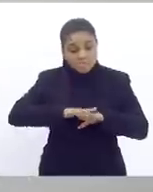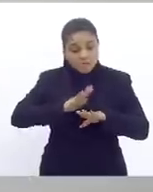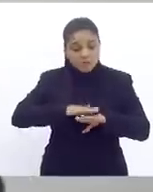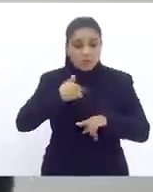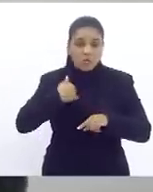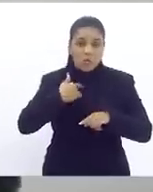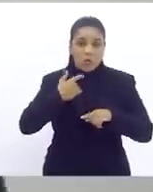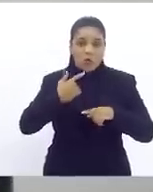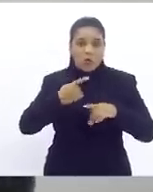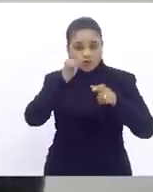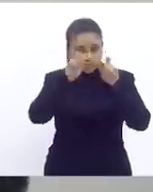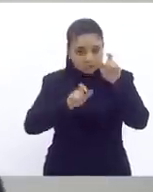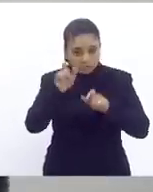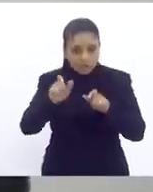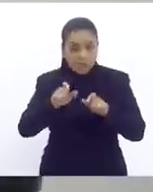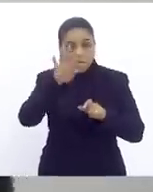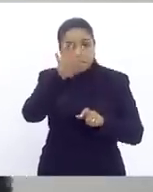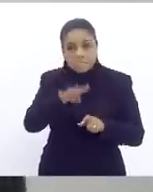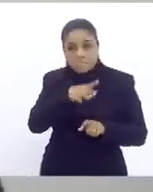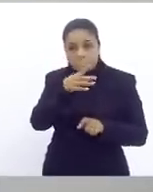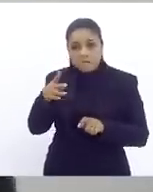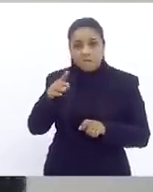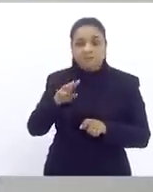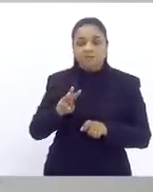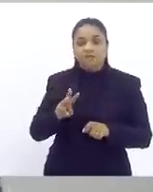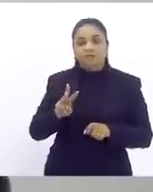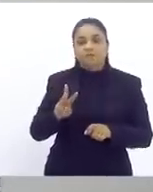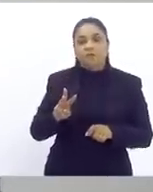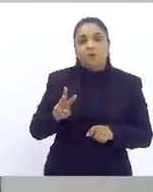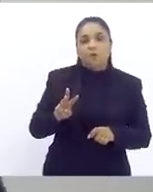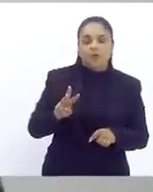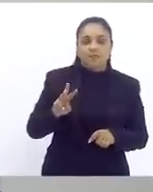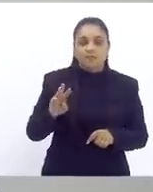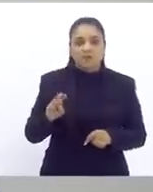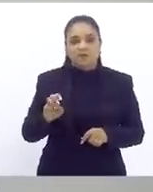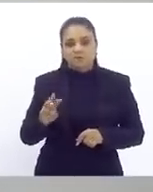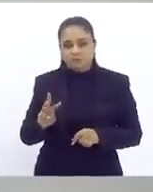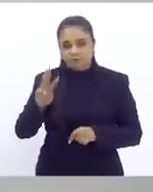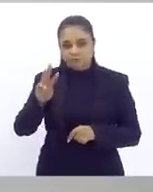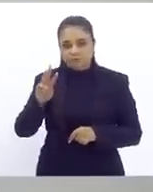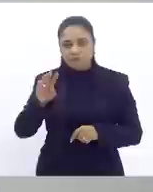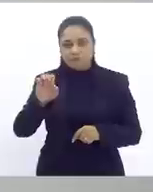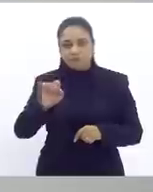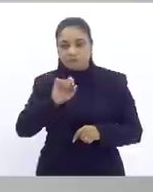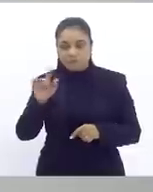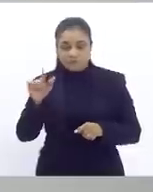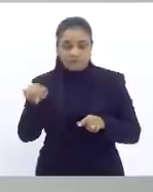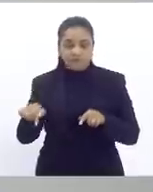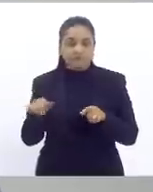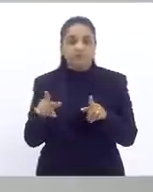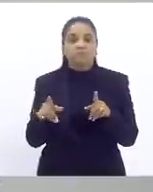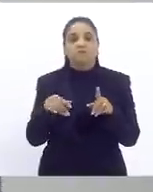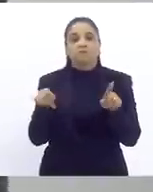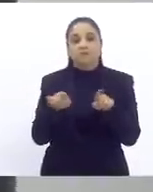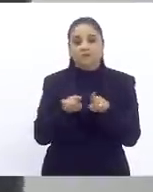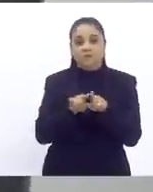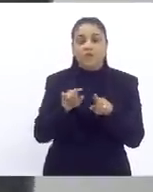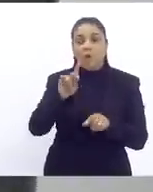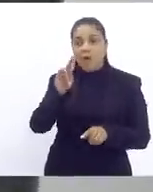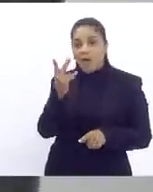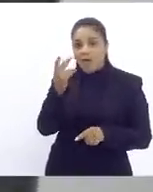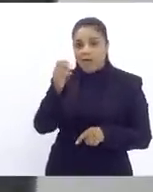célere a gente usa planilha de Excel para fazer essa conversão e montar o arquivo para que possa ser colocado no siga RH E aí gerar o